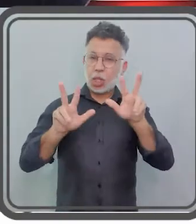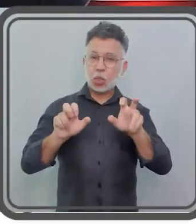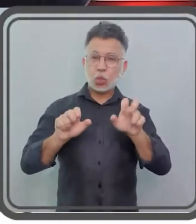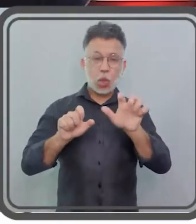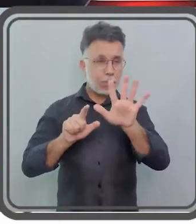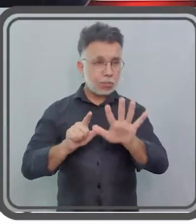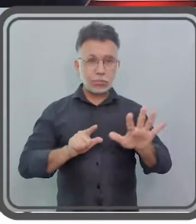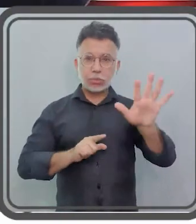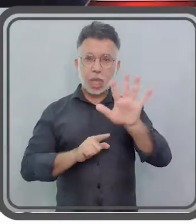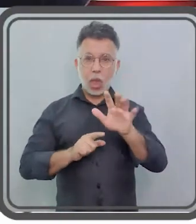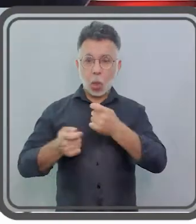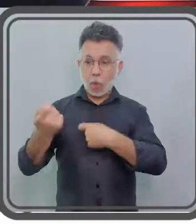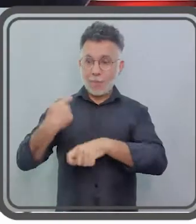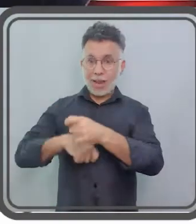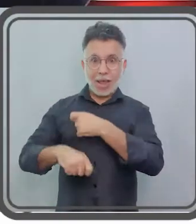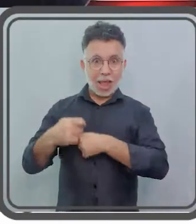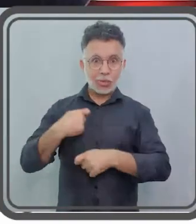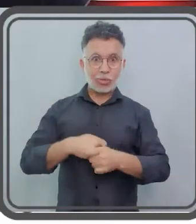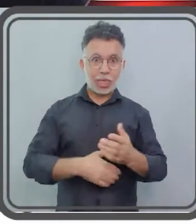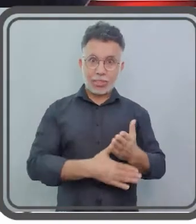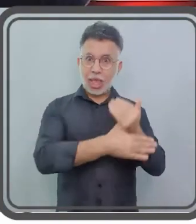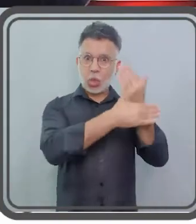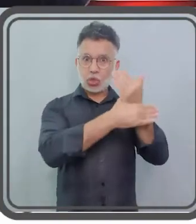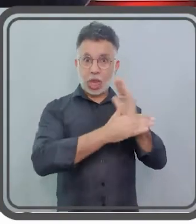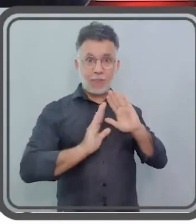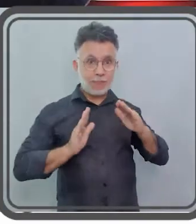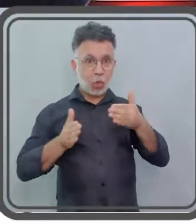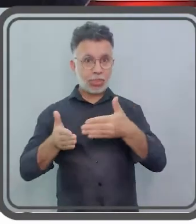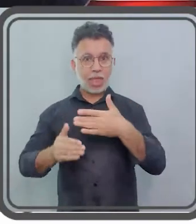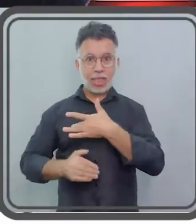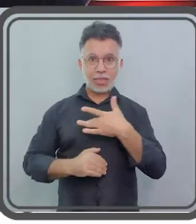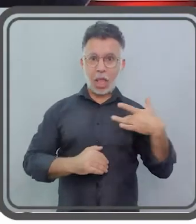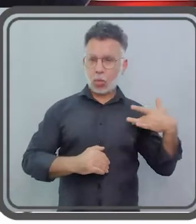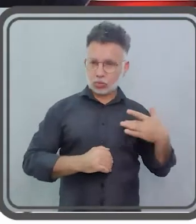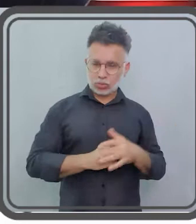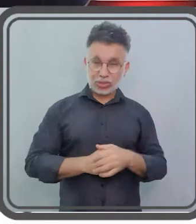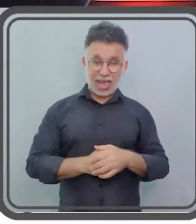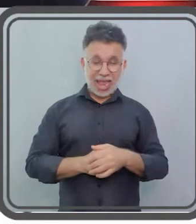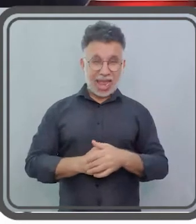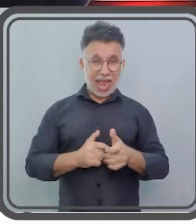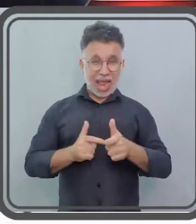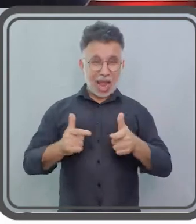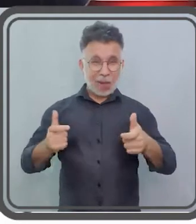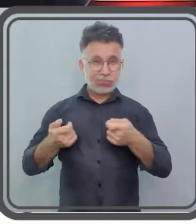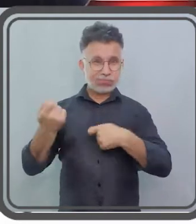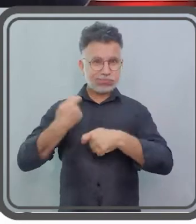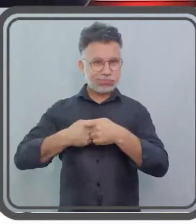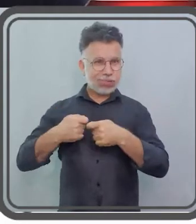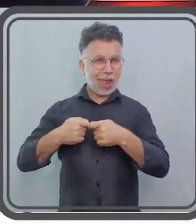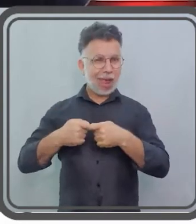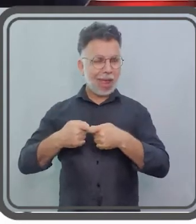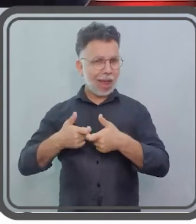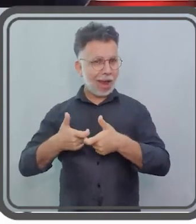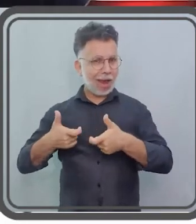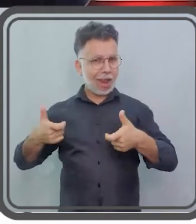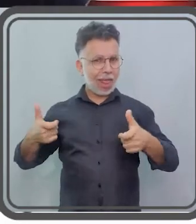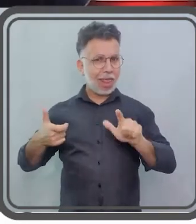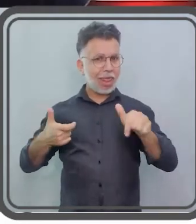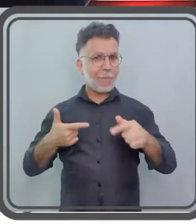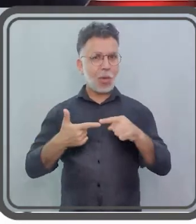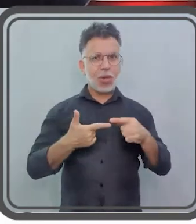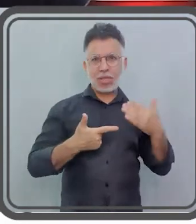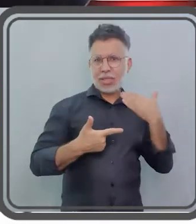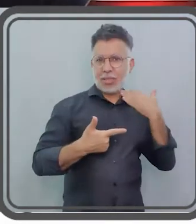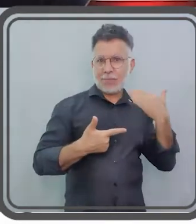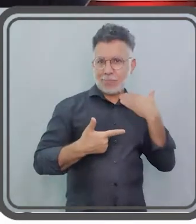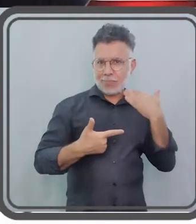cenário, né? O mercado de health tech, né, tecnologia voltada à saúde, é um dos mercados que provavelmente mais cresce depois do de fintechs, né, tecnologia